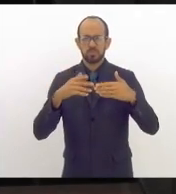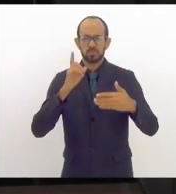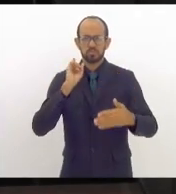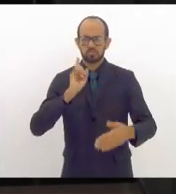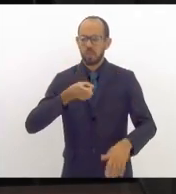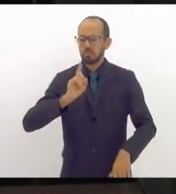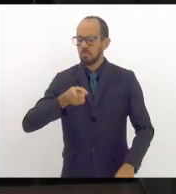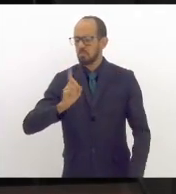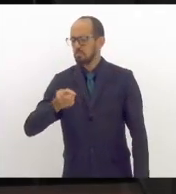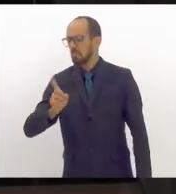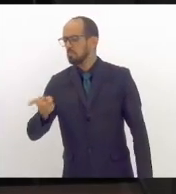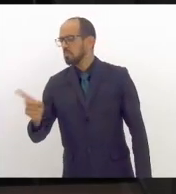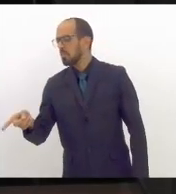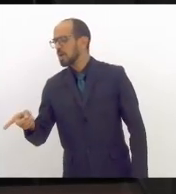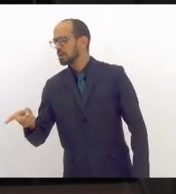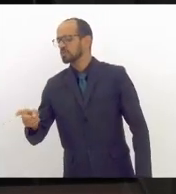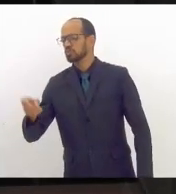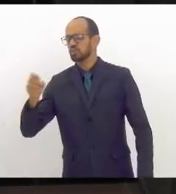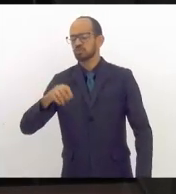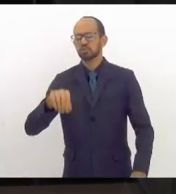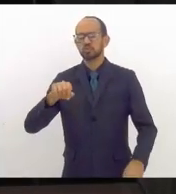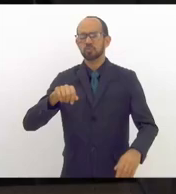uma civilização